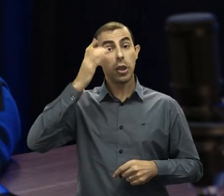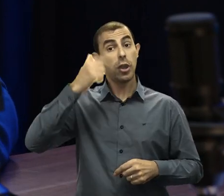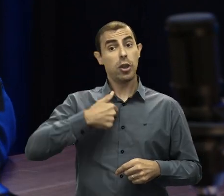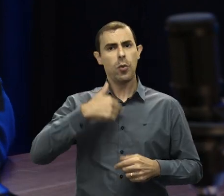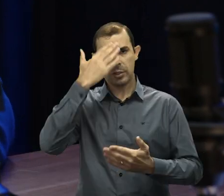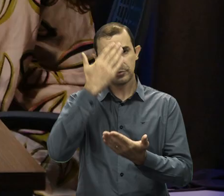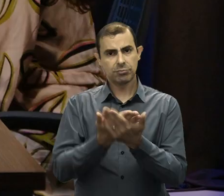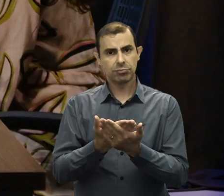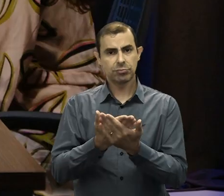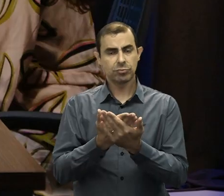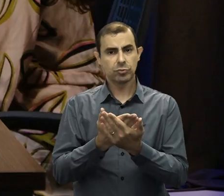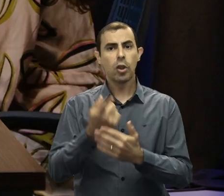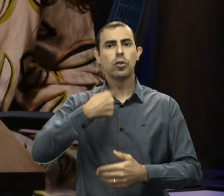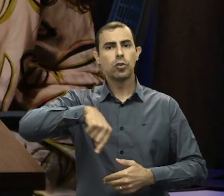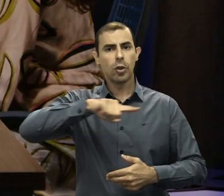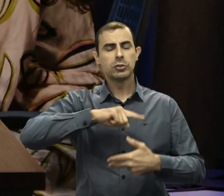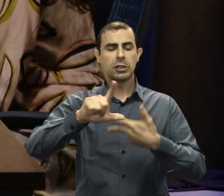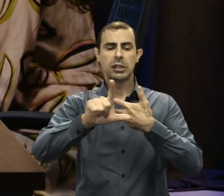ser